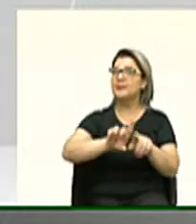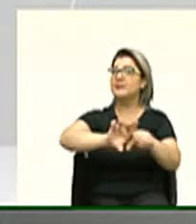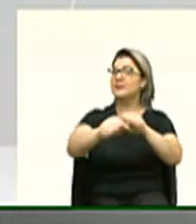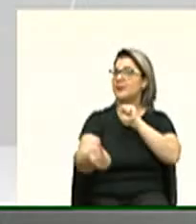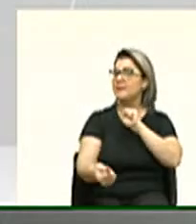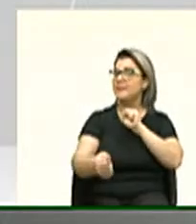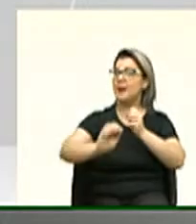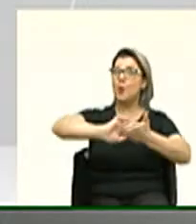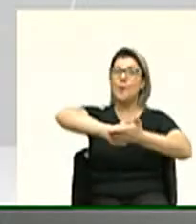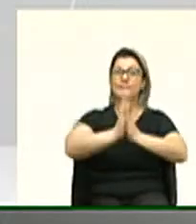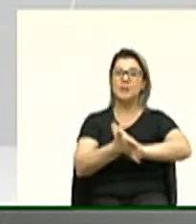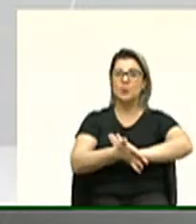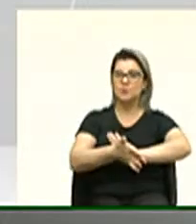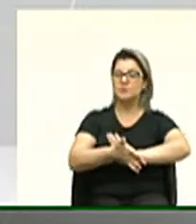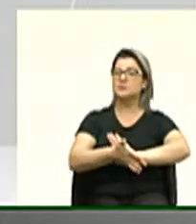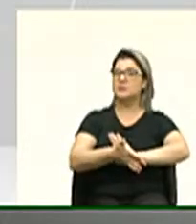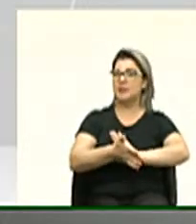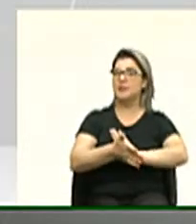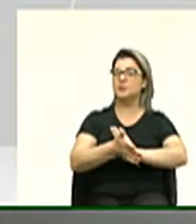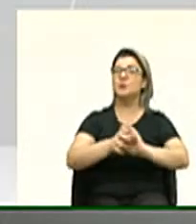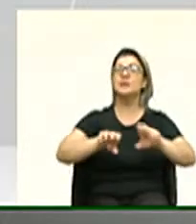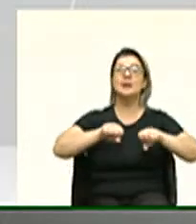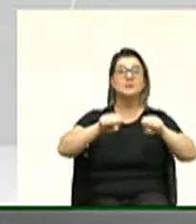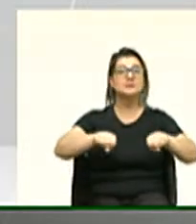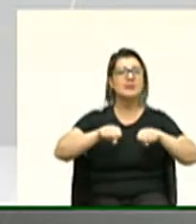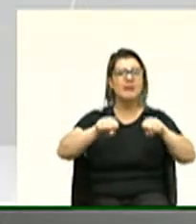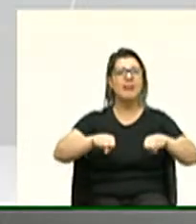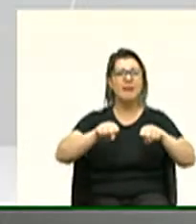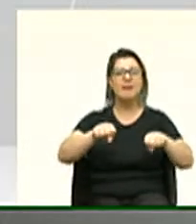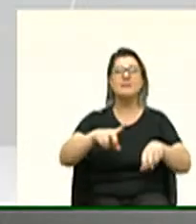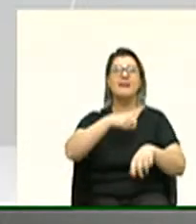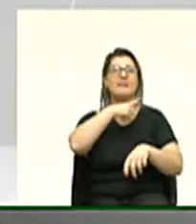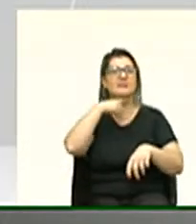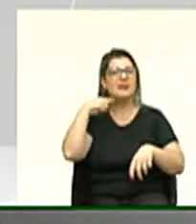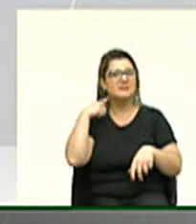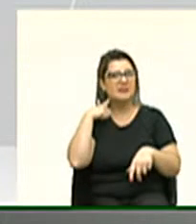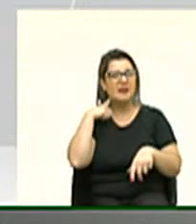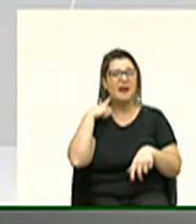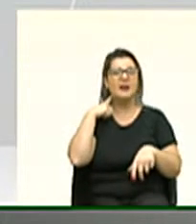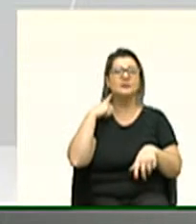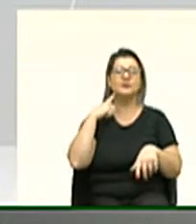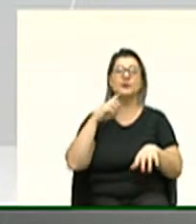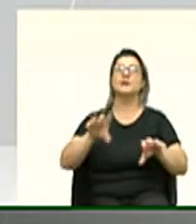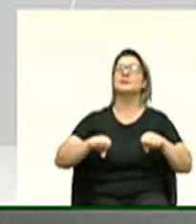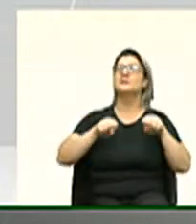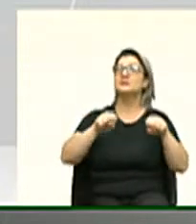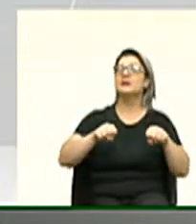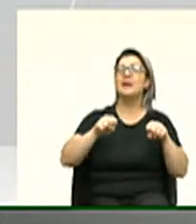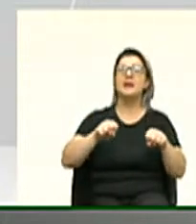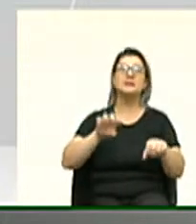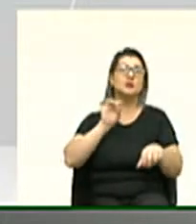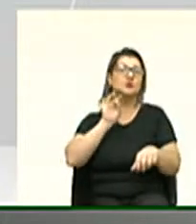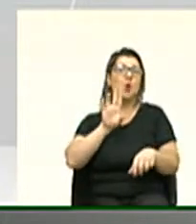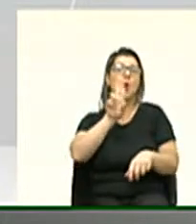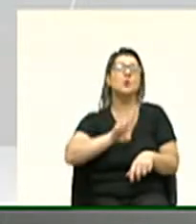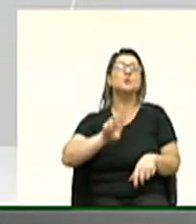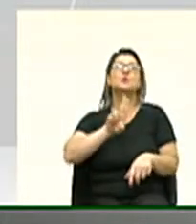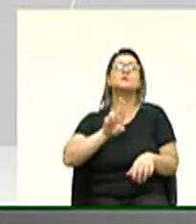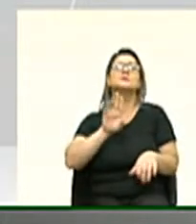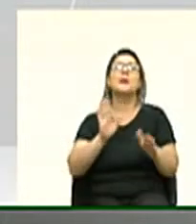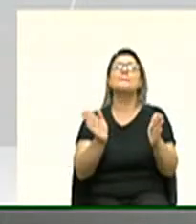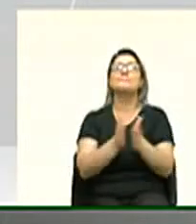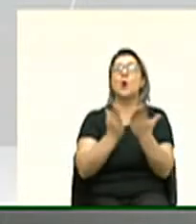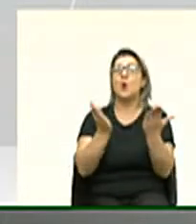a bicicleta é um meio de transporte atrasado, que a bicicleta é um meio de transporte somente para os mais pobres. A bicicleta é